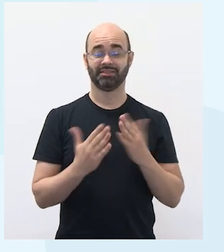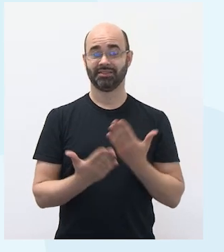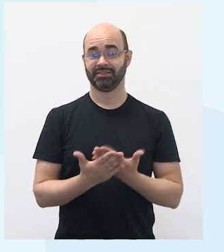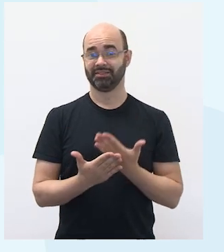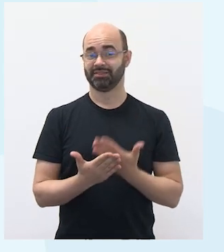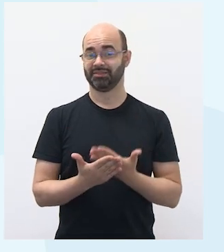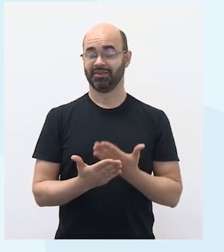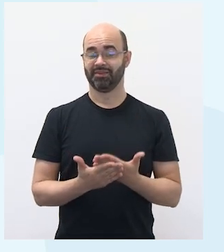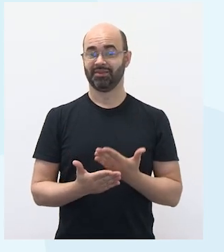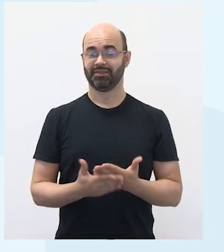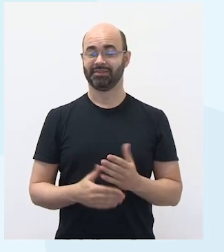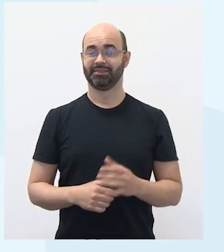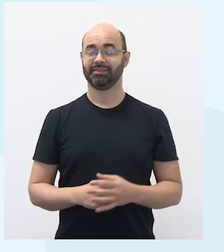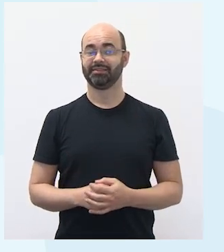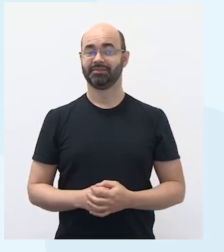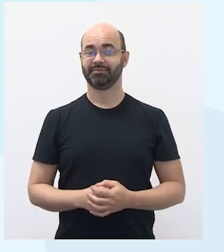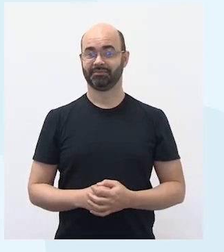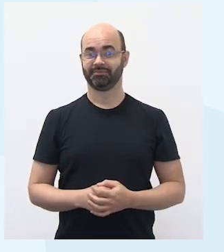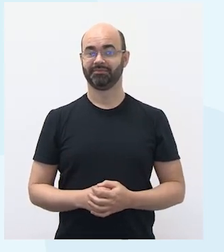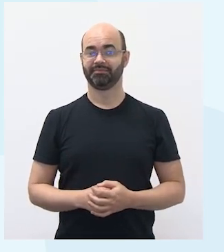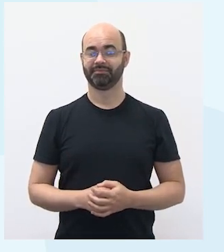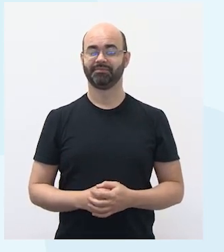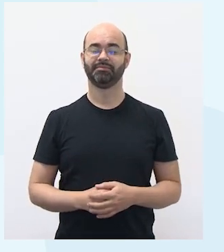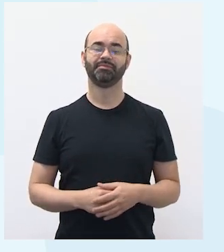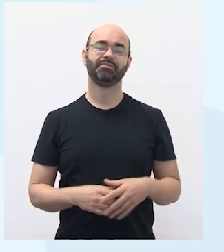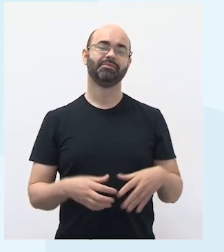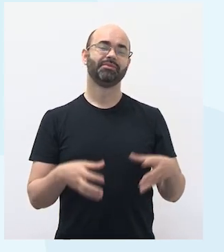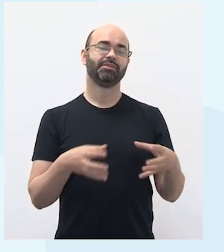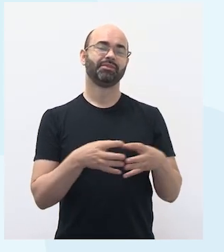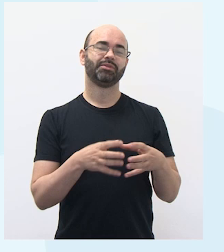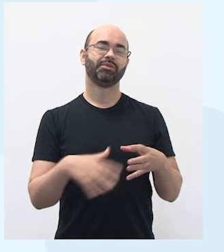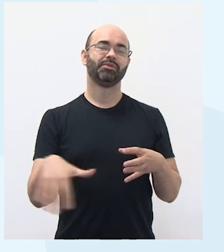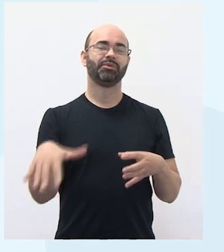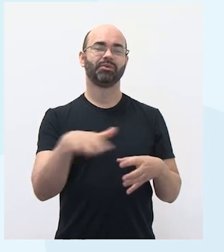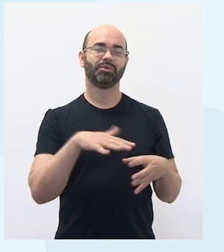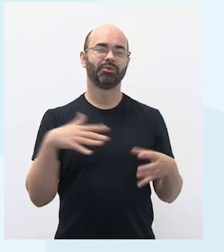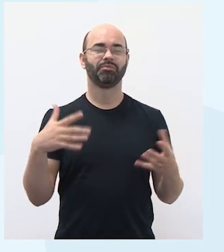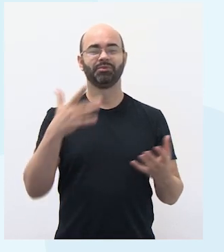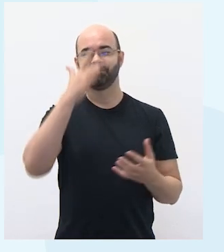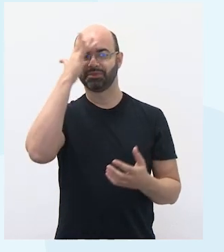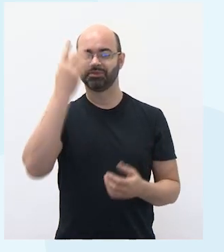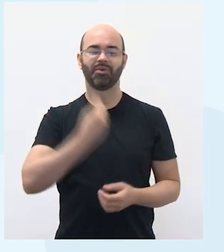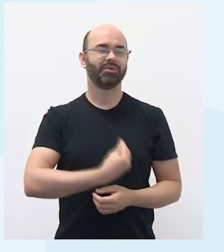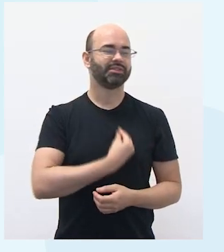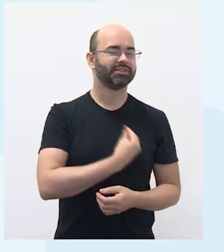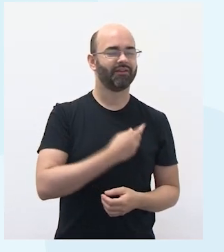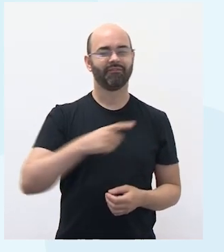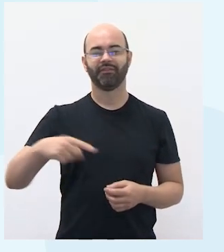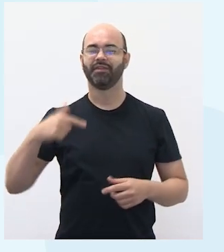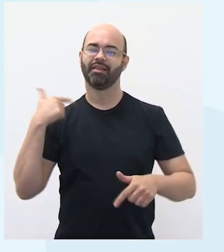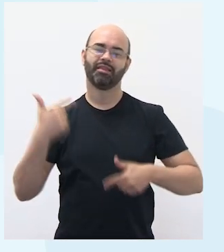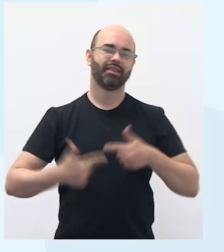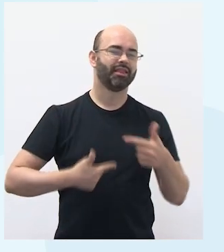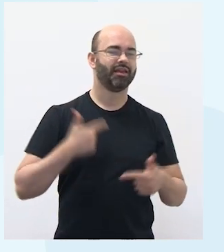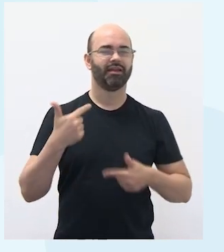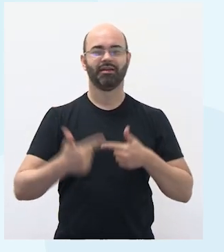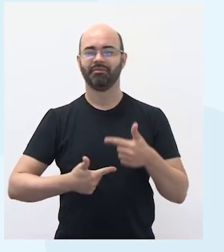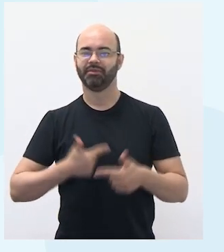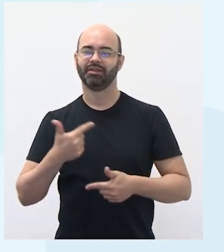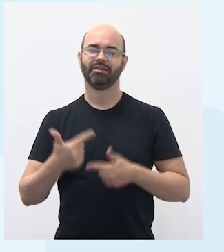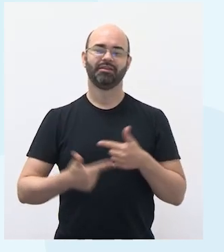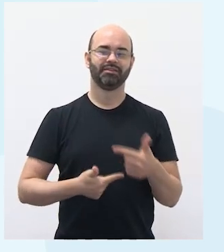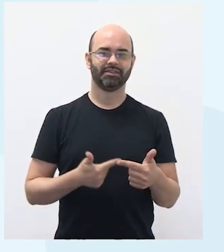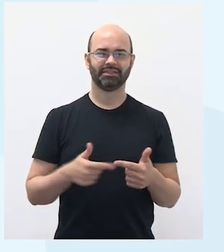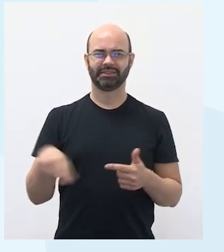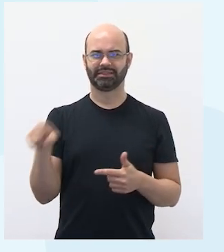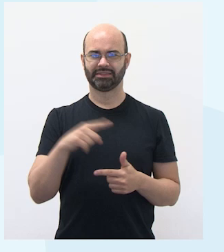levar em consideração que são grupos e pessoas pulsantes, vivas, que estão trabalhando, dando muito de